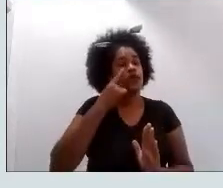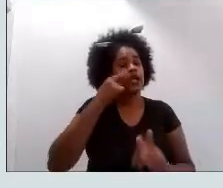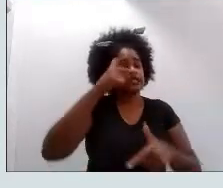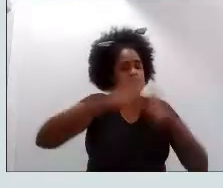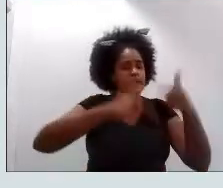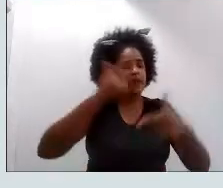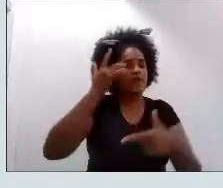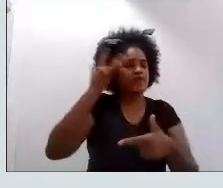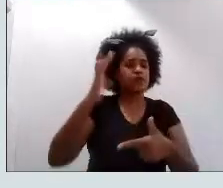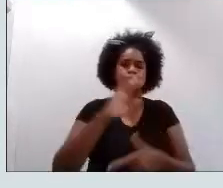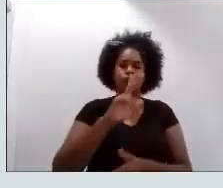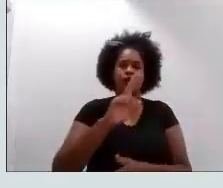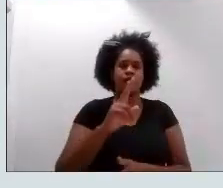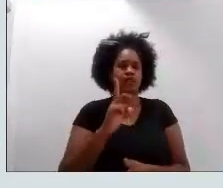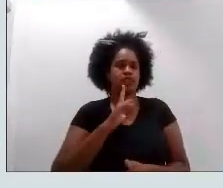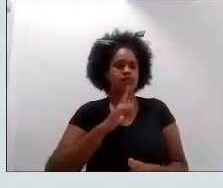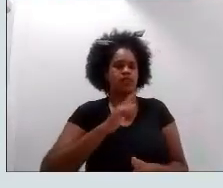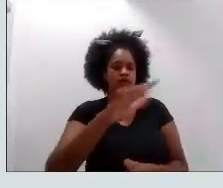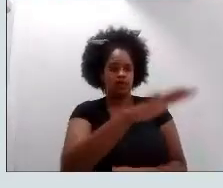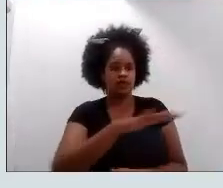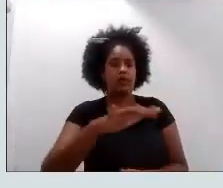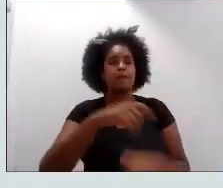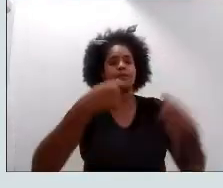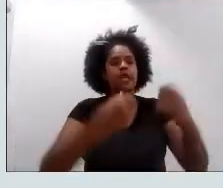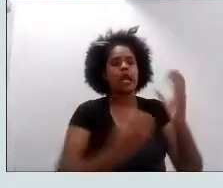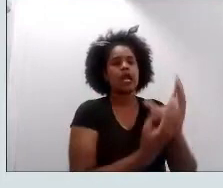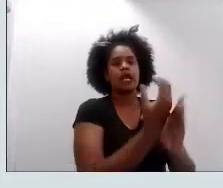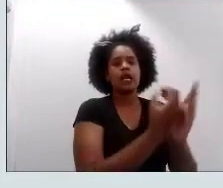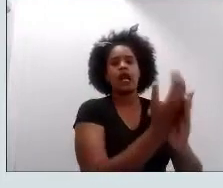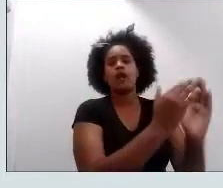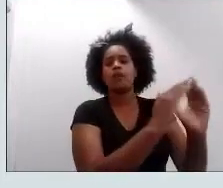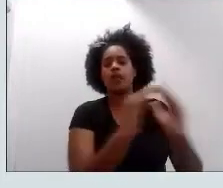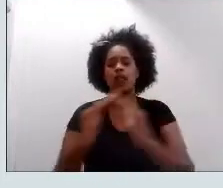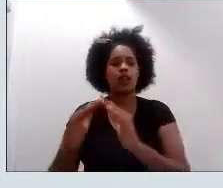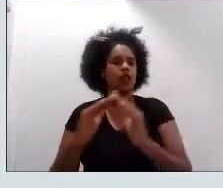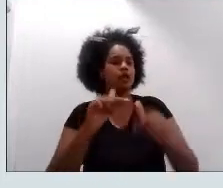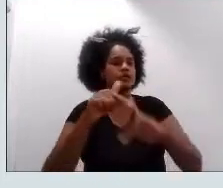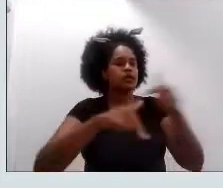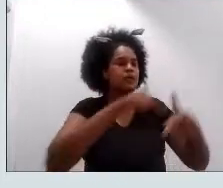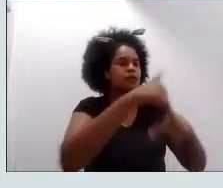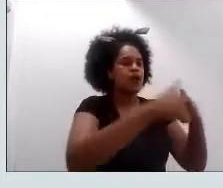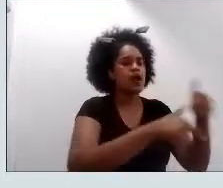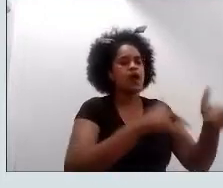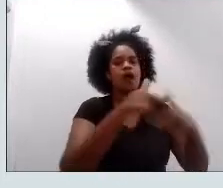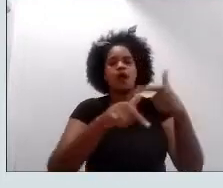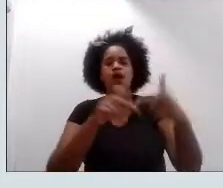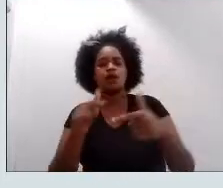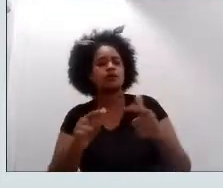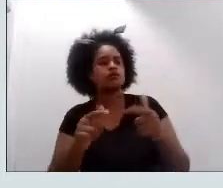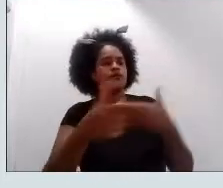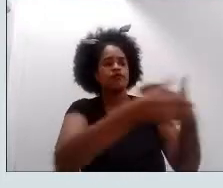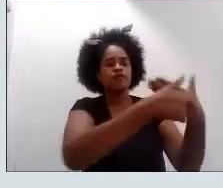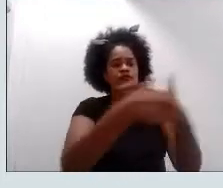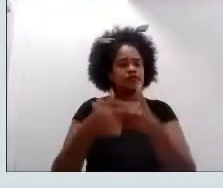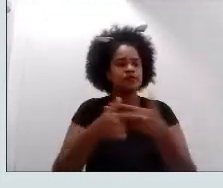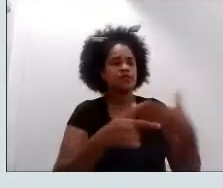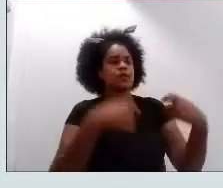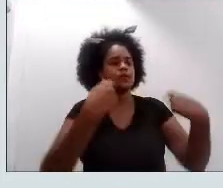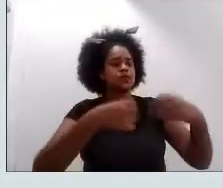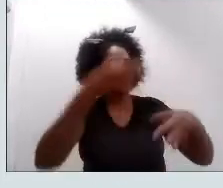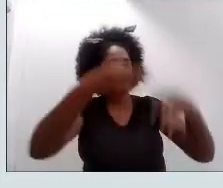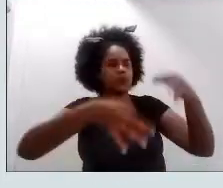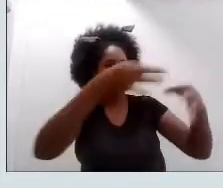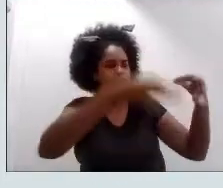a terra, eles tinham que fundar vilas, nomear funcionários, distribuir sesmarias, aplicar justiça,